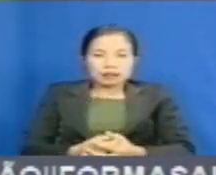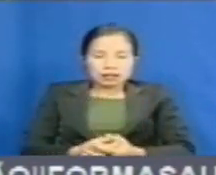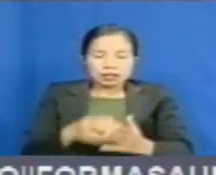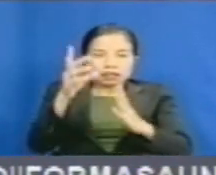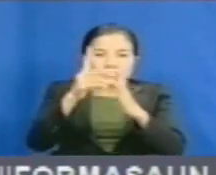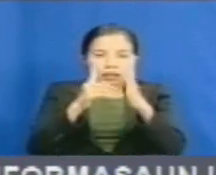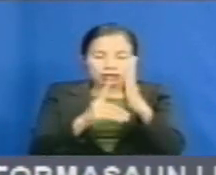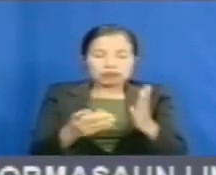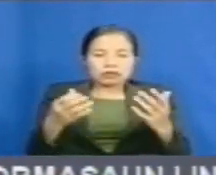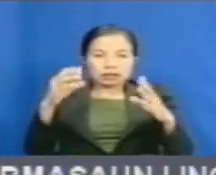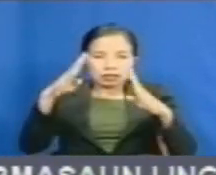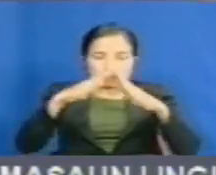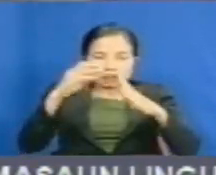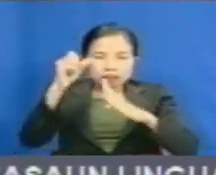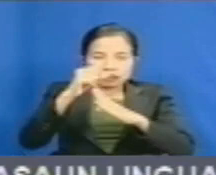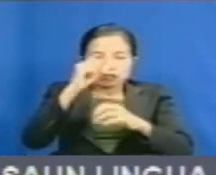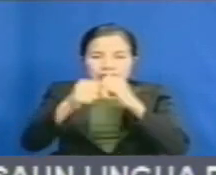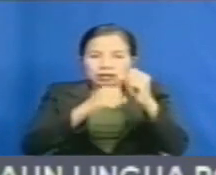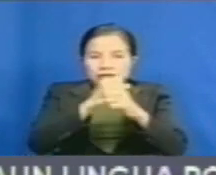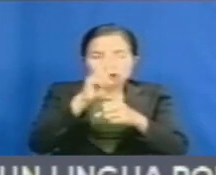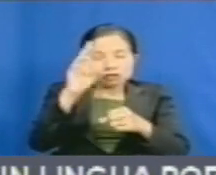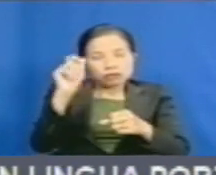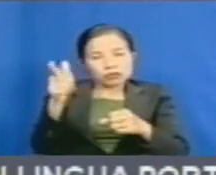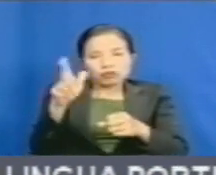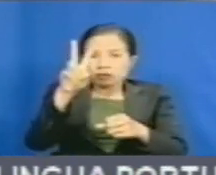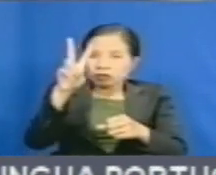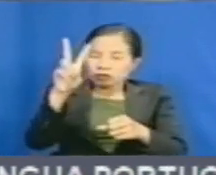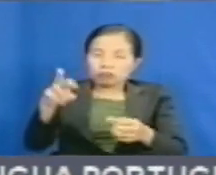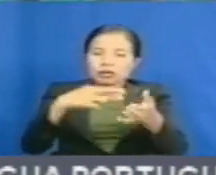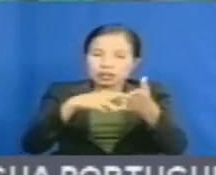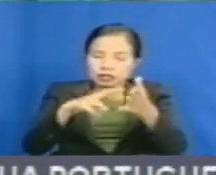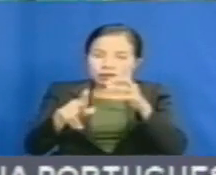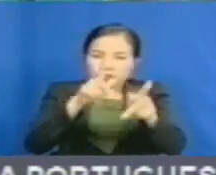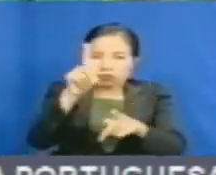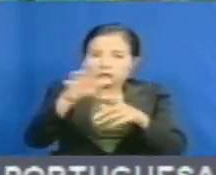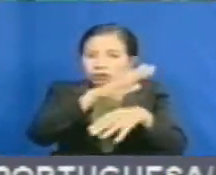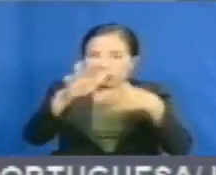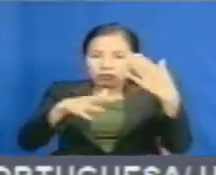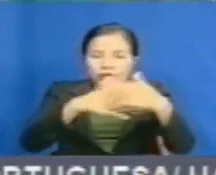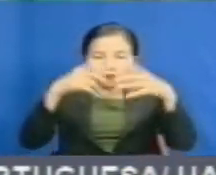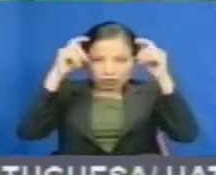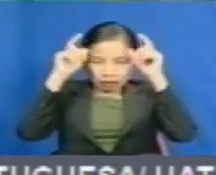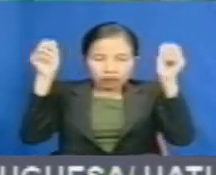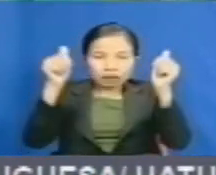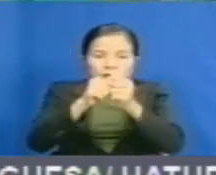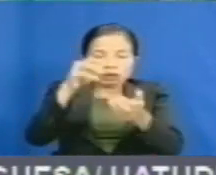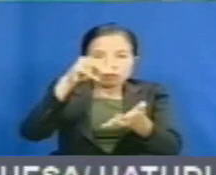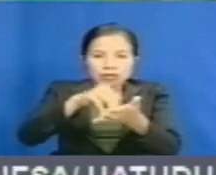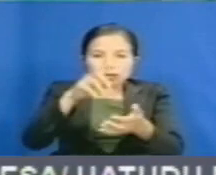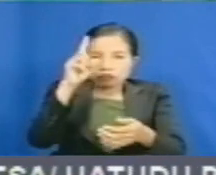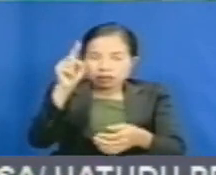Dados preliminarios census rihun rua runu resin rua regista população iha territorio nasional hamutu milaun